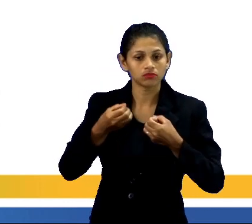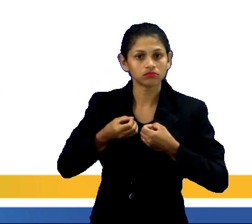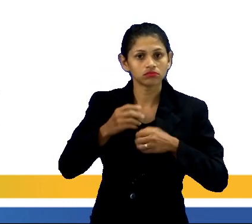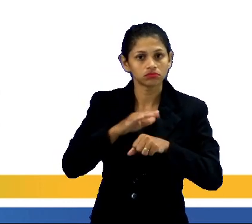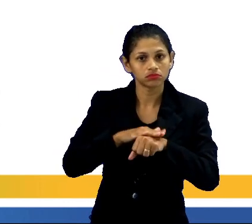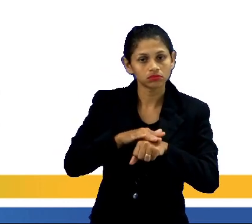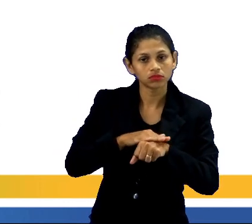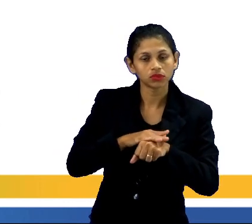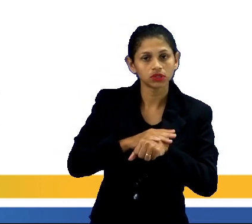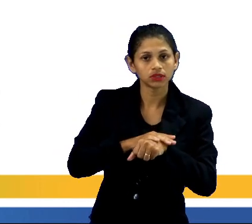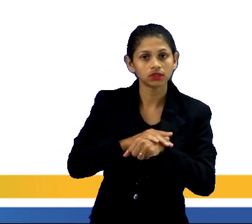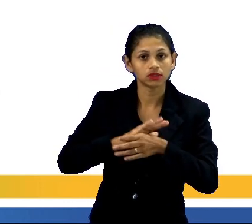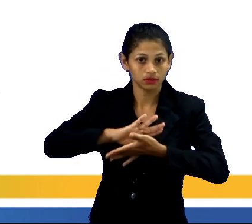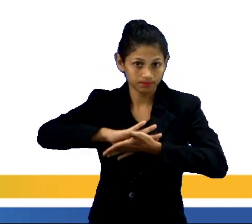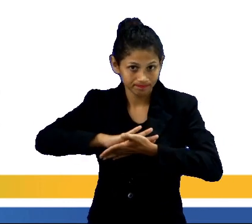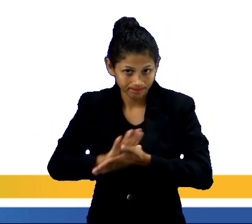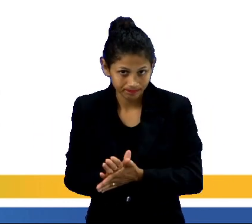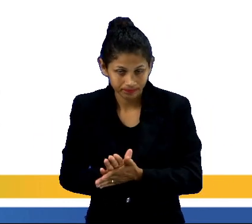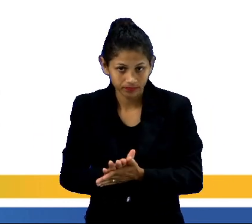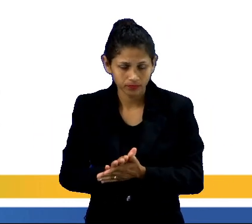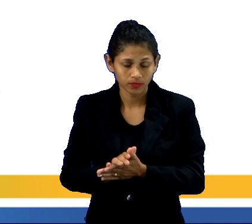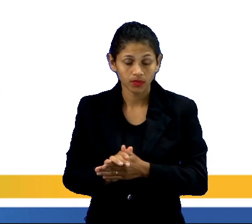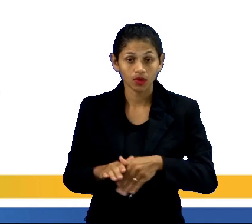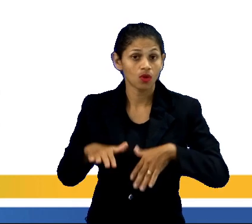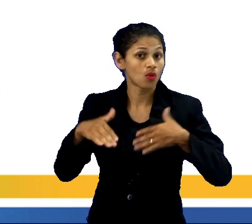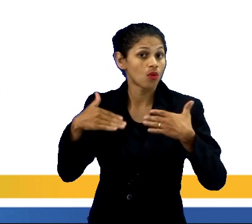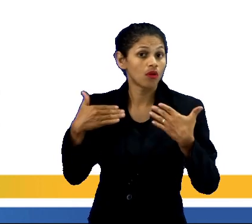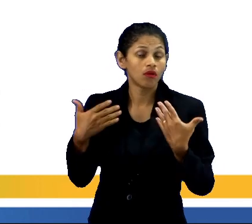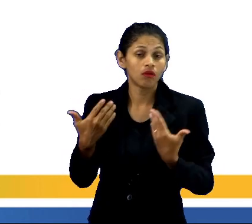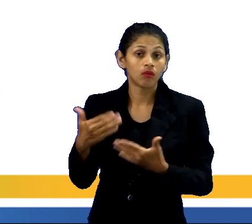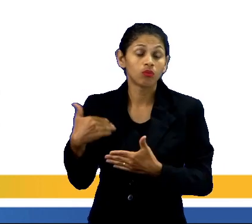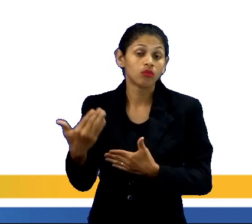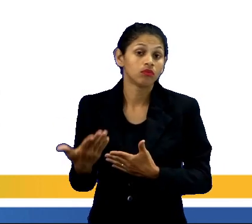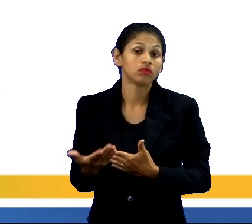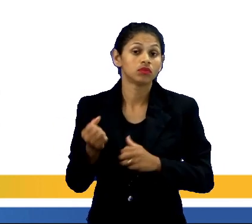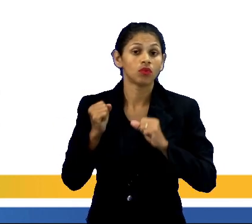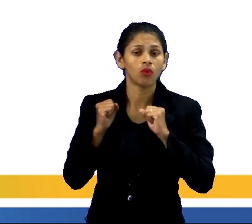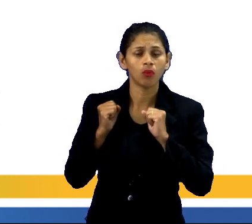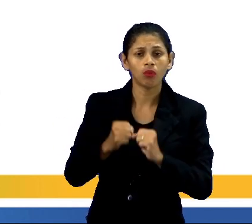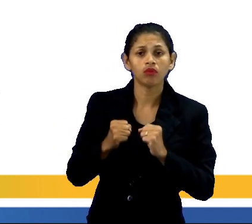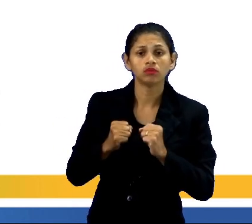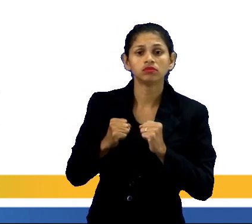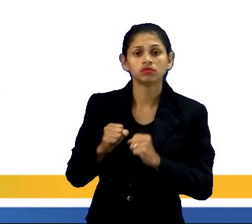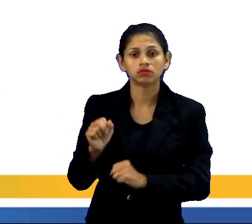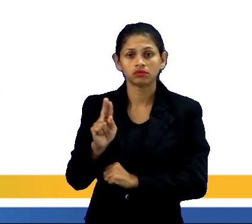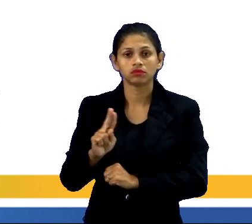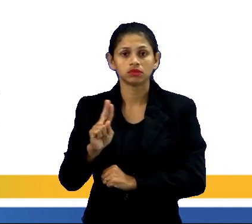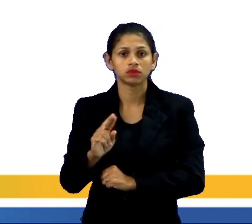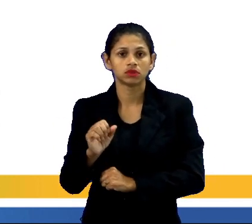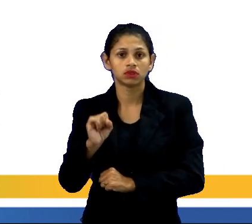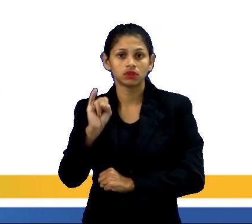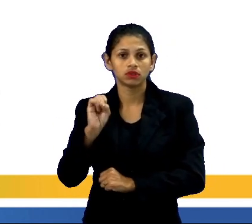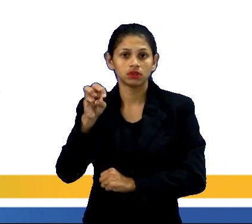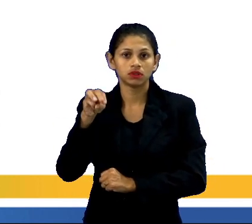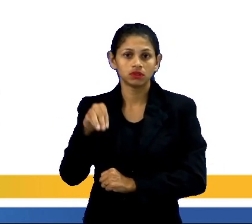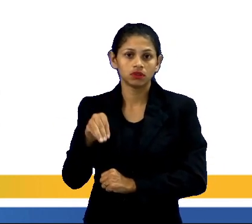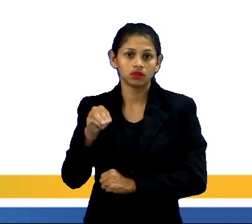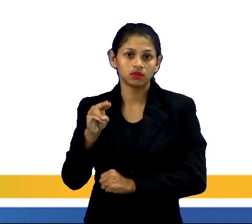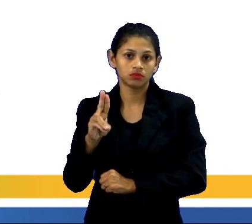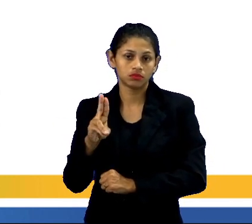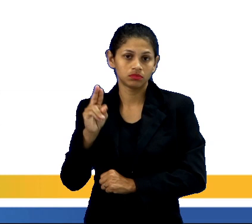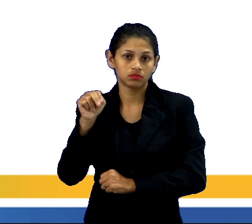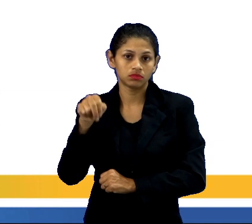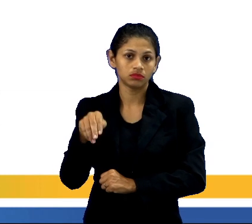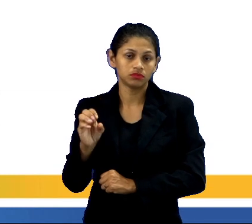quais casos a gente pode usar a imunoterapia? Então, aqui no Brasil, já tem sido utilizado ali para câncer de